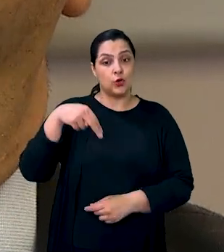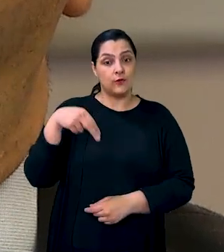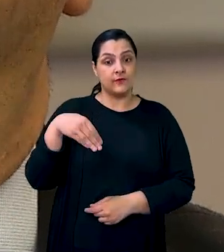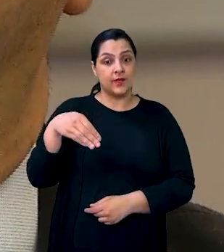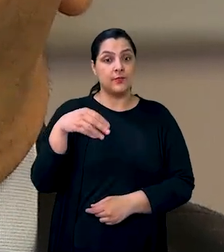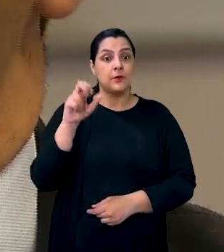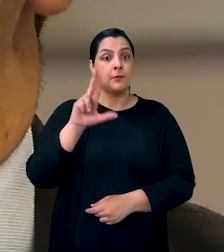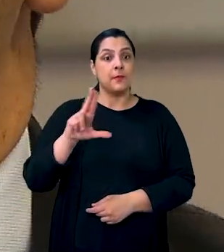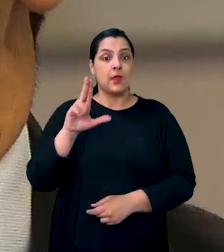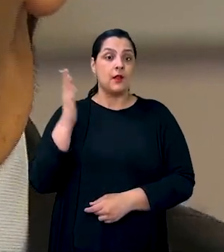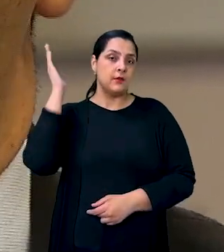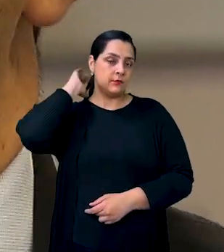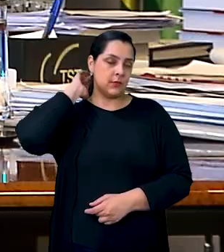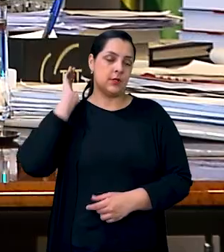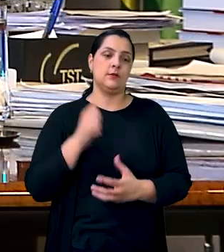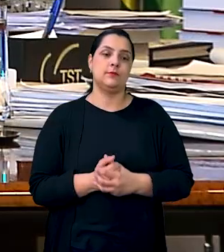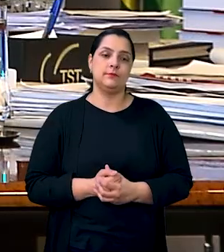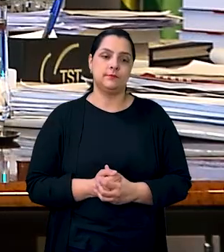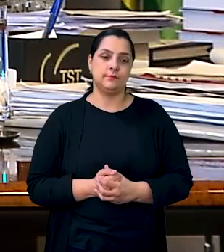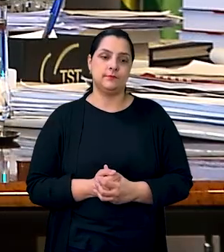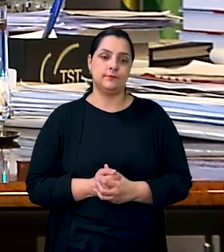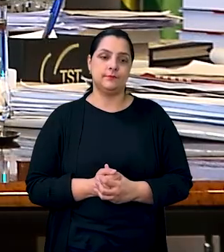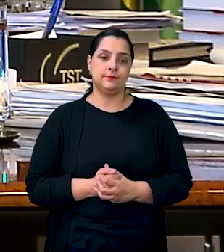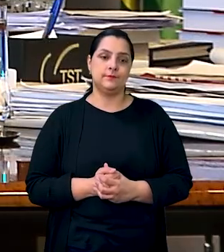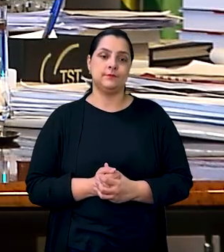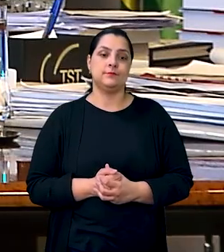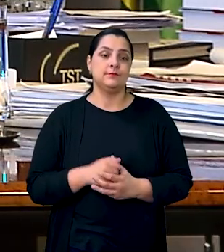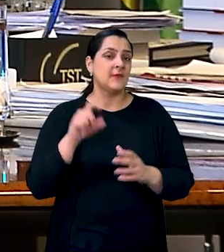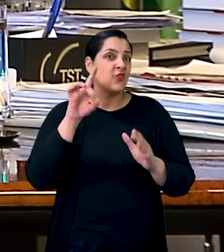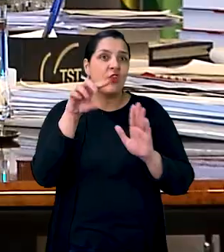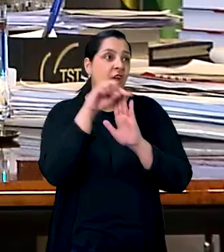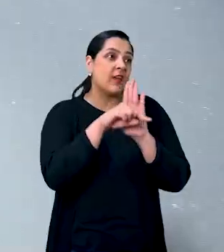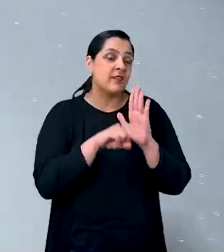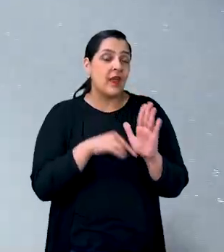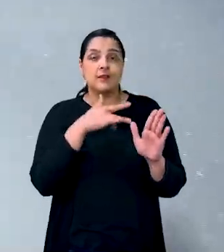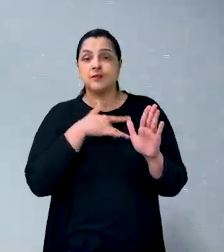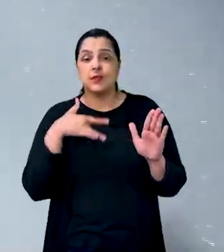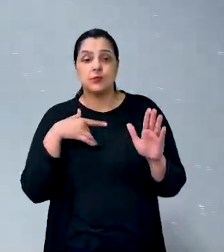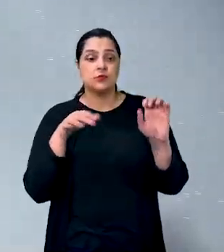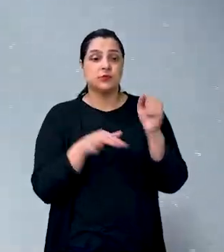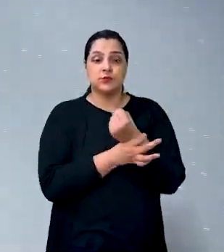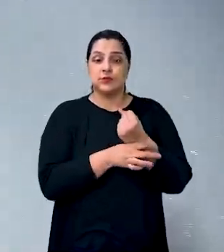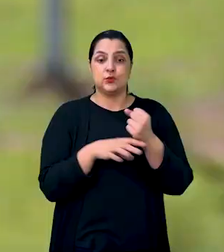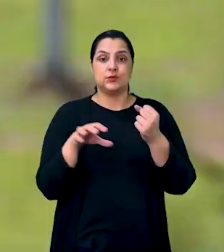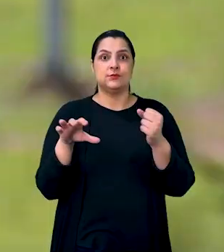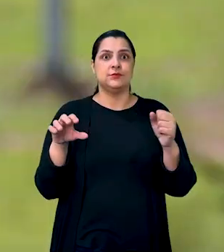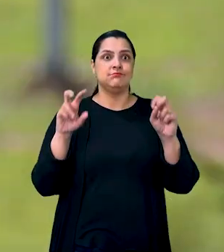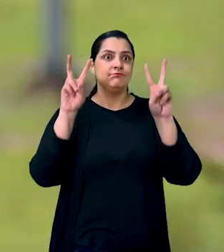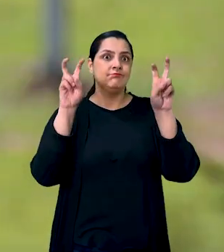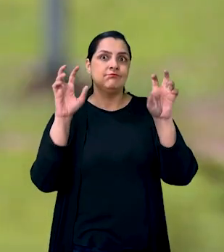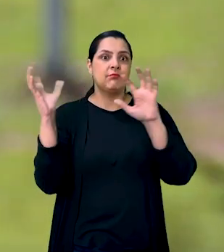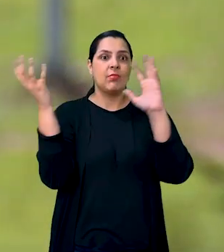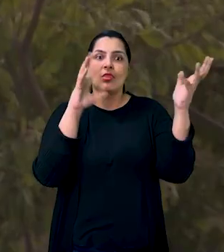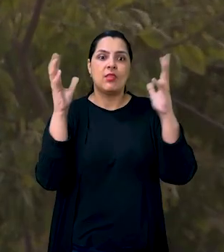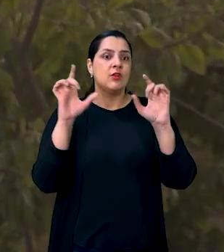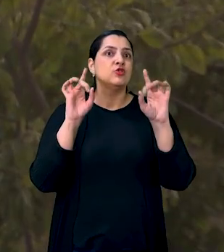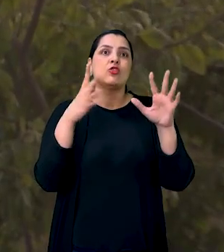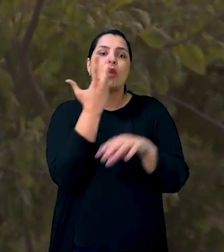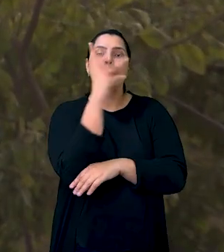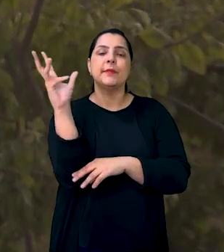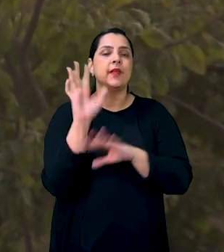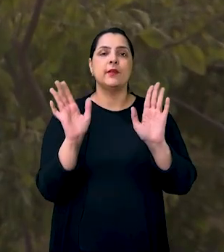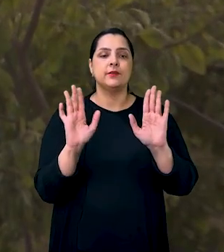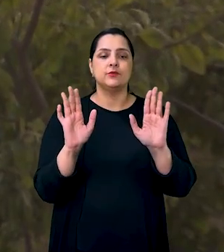em novembro, em Belém, no Pará. A COP30 não é somente uma análise de saúde e segurança no aspecto climático